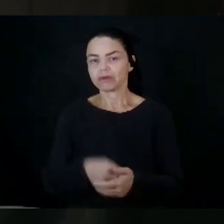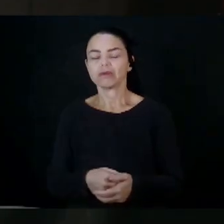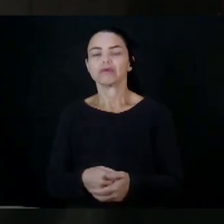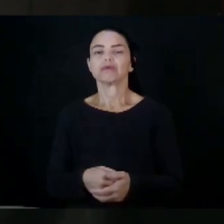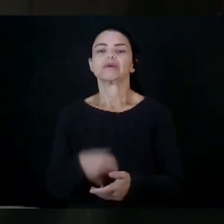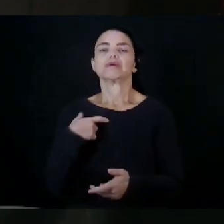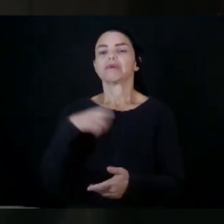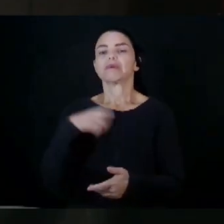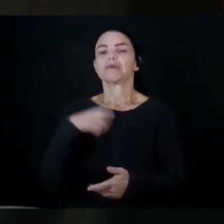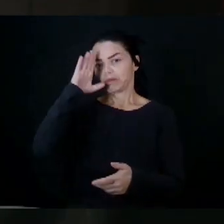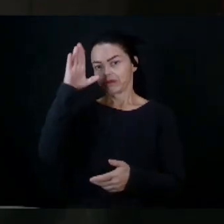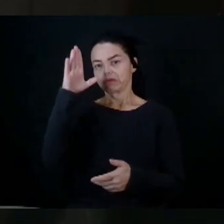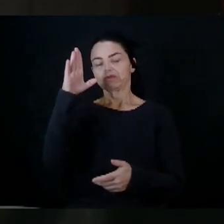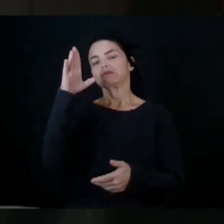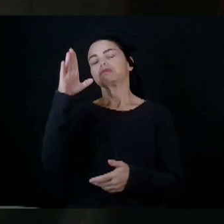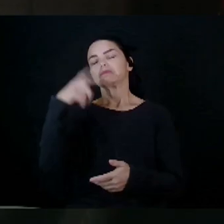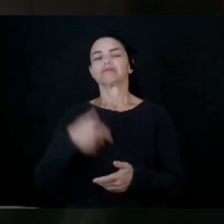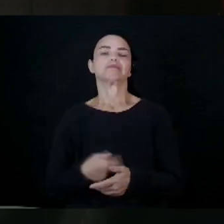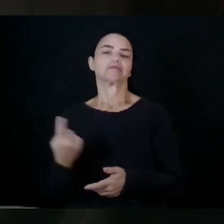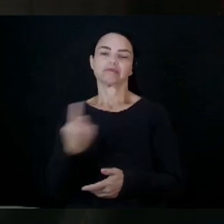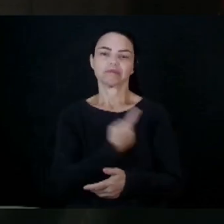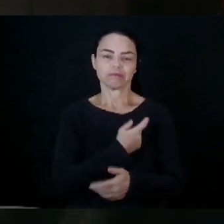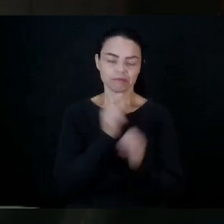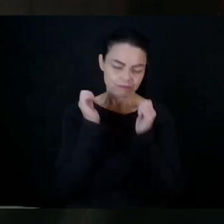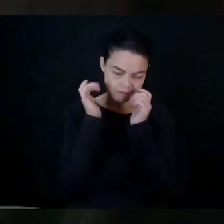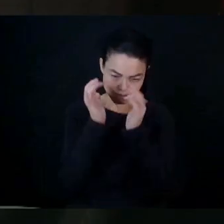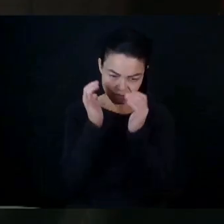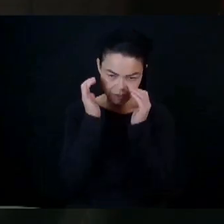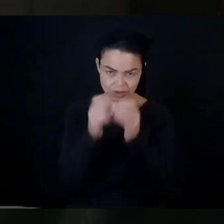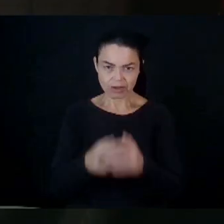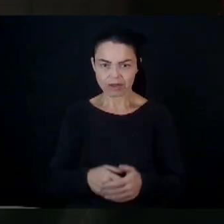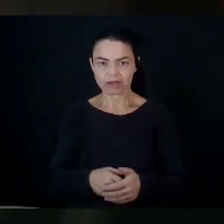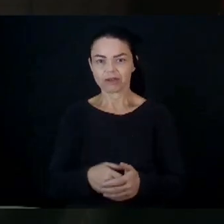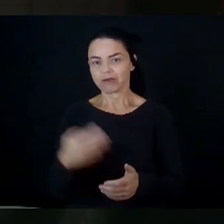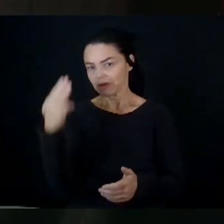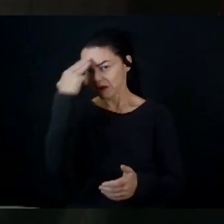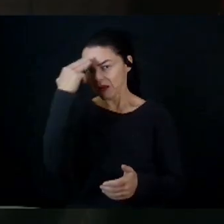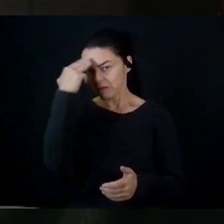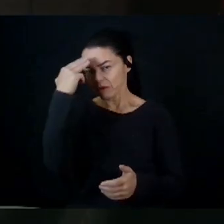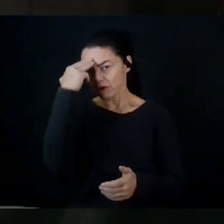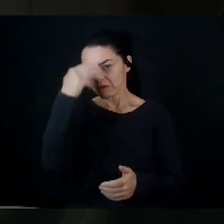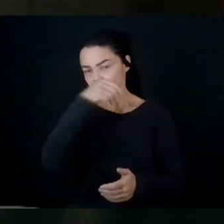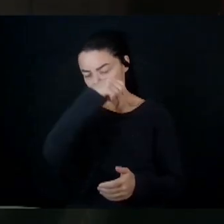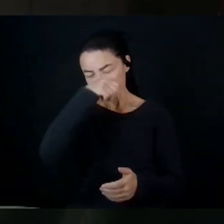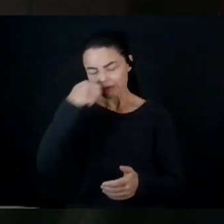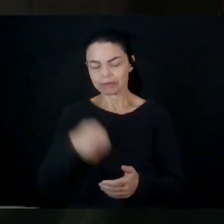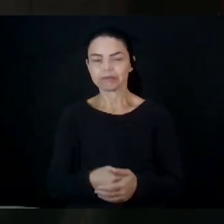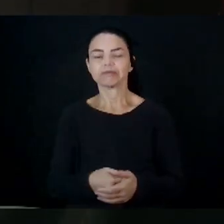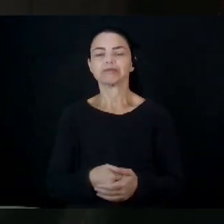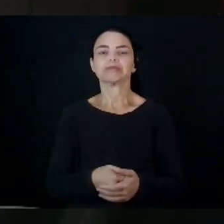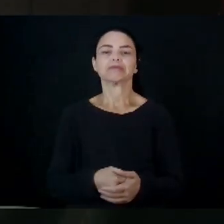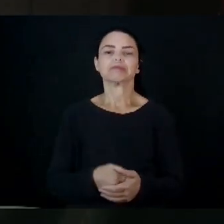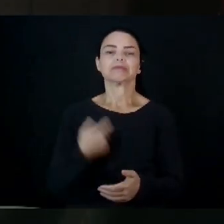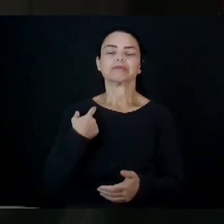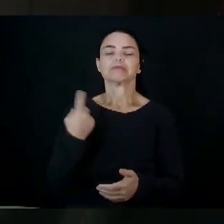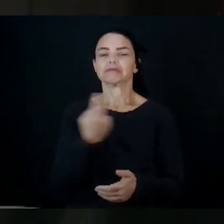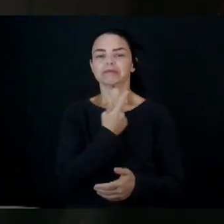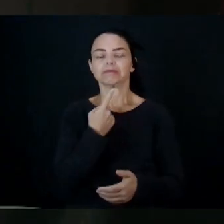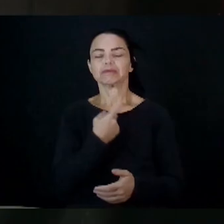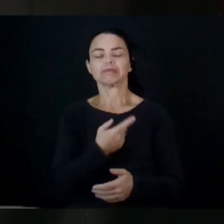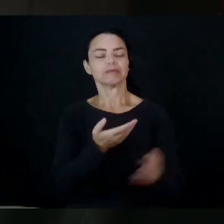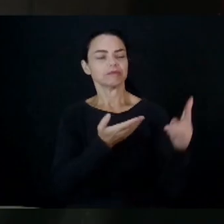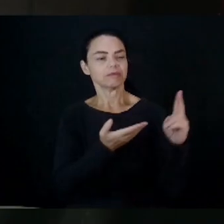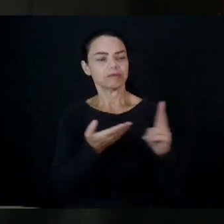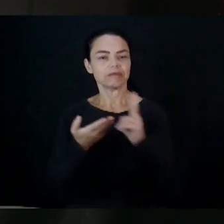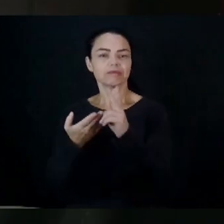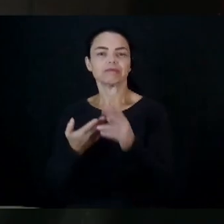principalmente quando a gente fala do nosso cérebro, né, da nossa mente. Eu quero agradecer, então, as nossas convidadas. Karina, mais